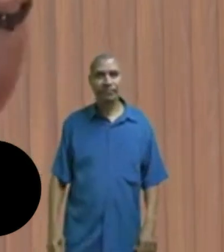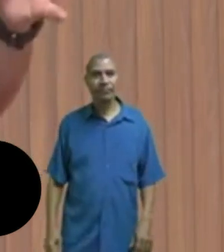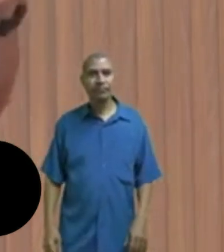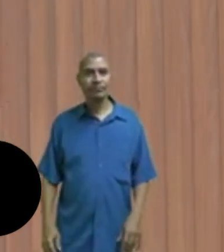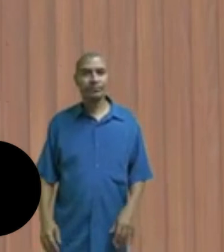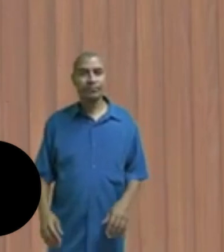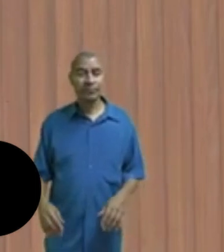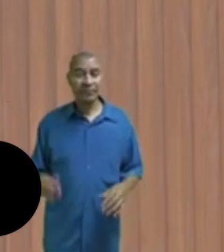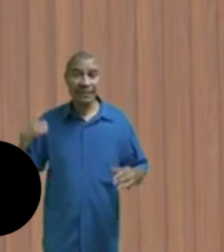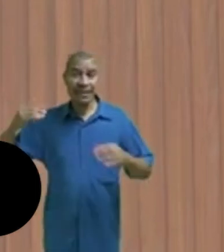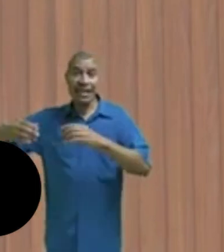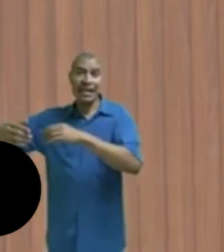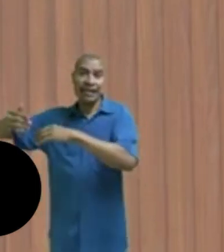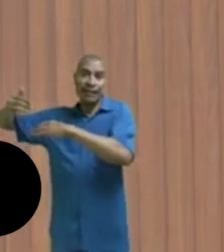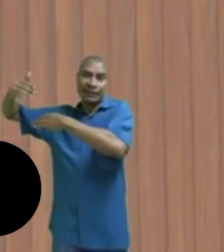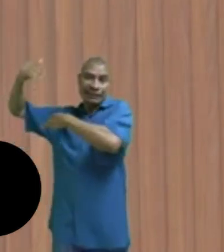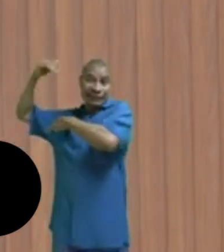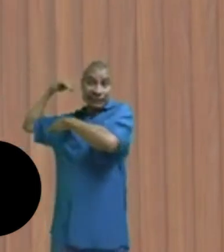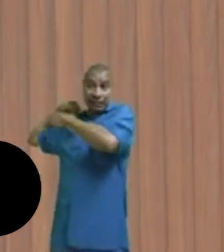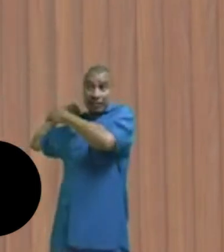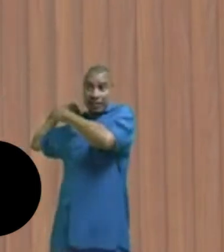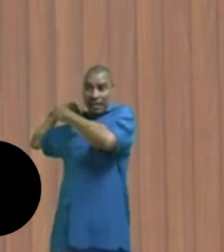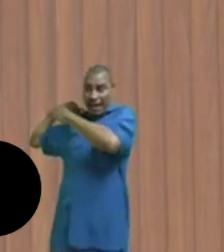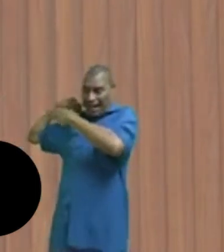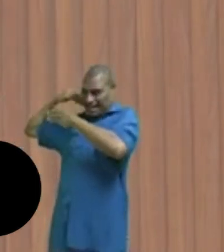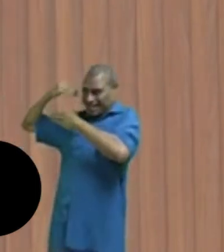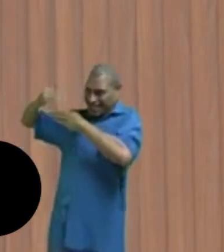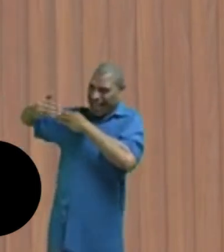Desde a queda até hoje, nós temos